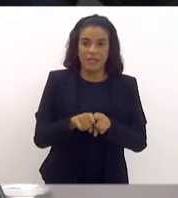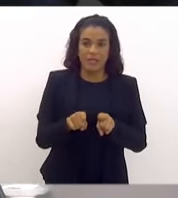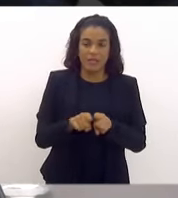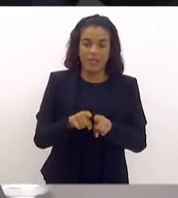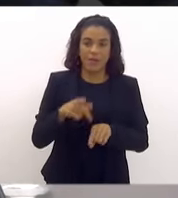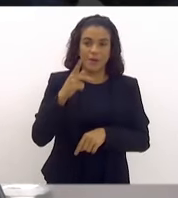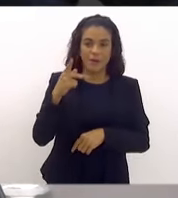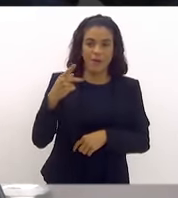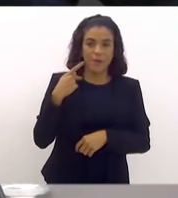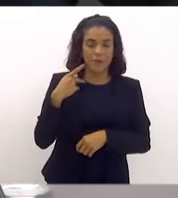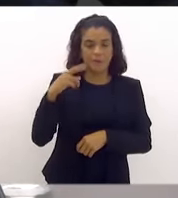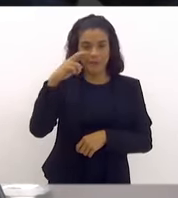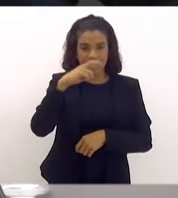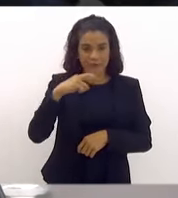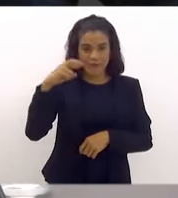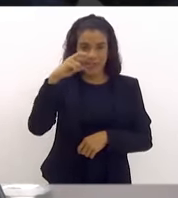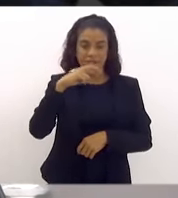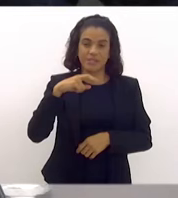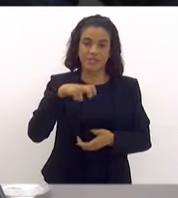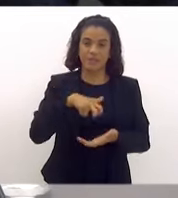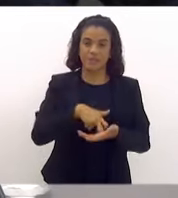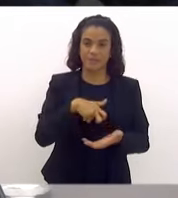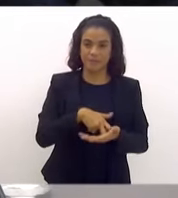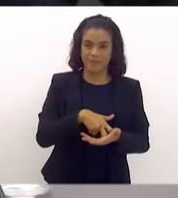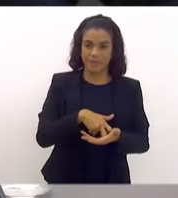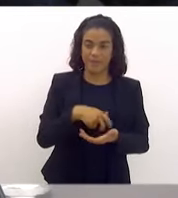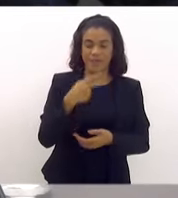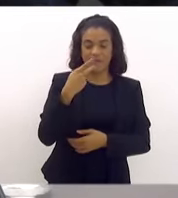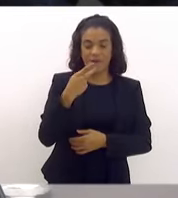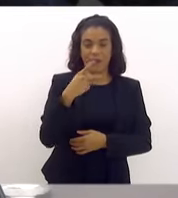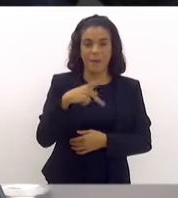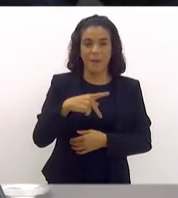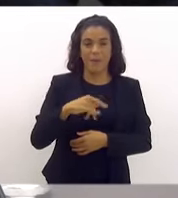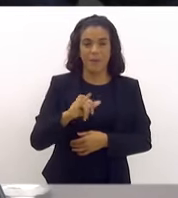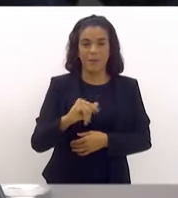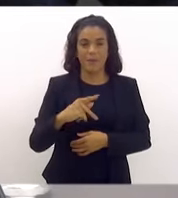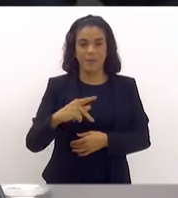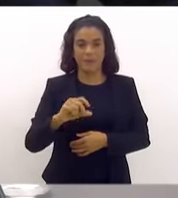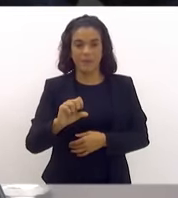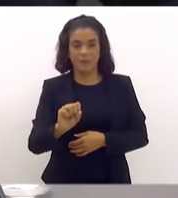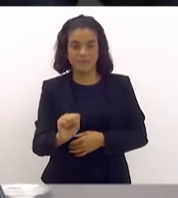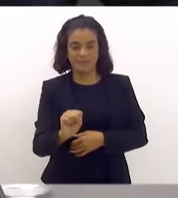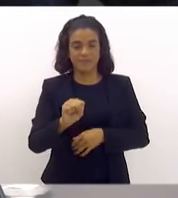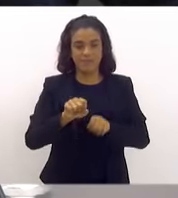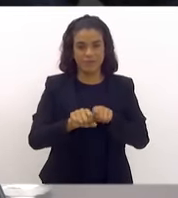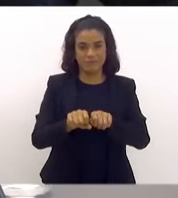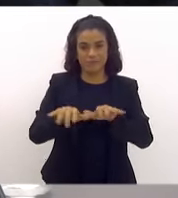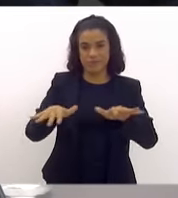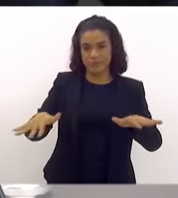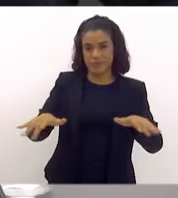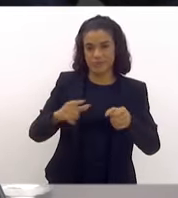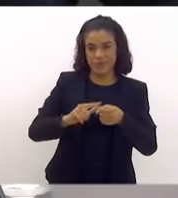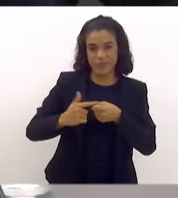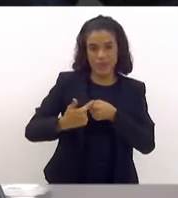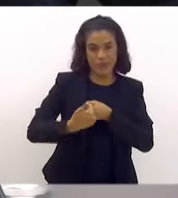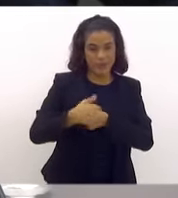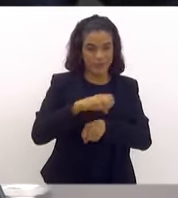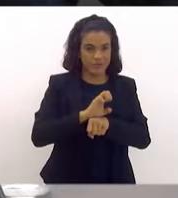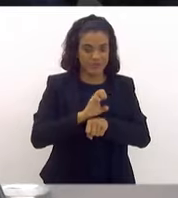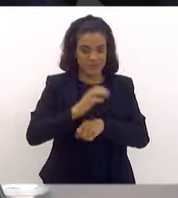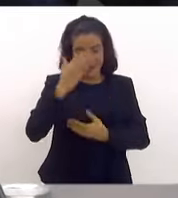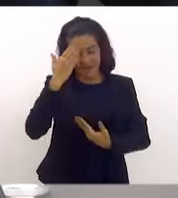promotorias de investigação penal que nós chamamos de pips eh eh espalhada já no interior do Estado também